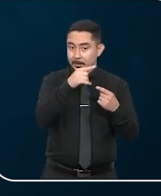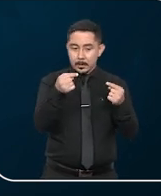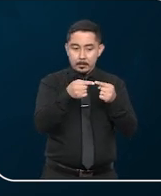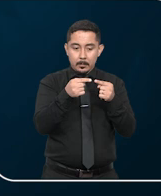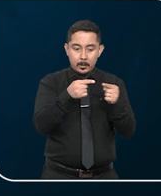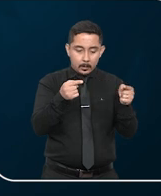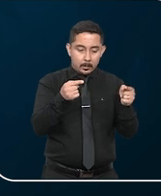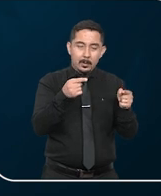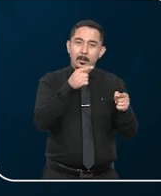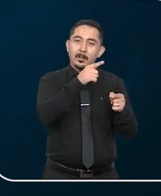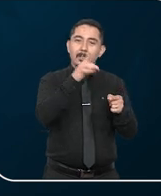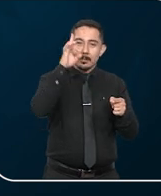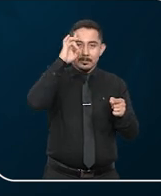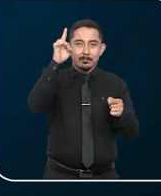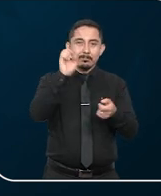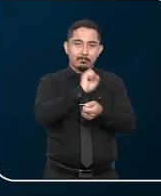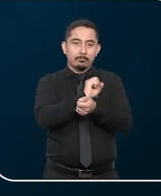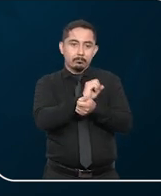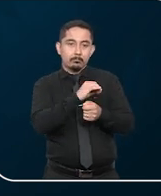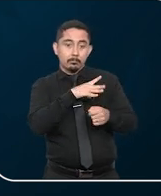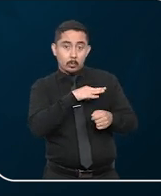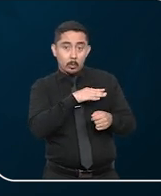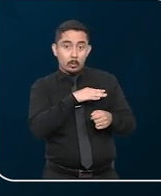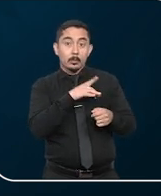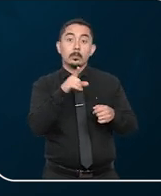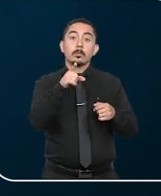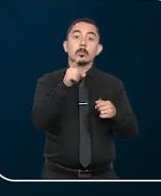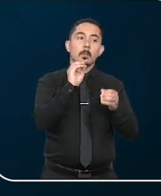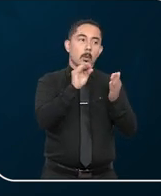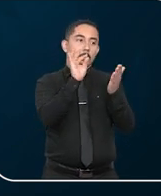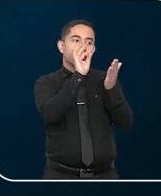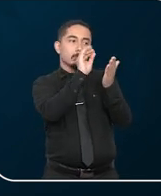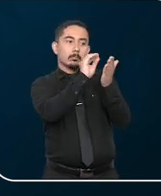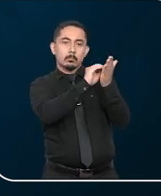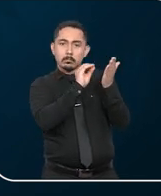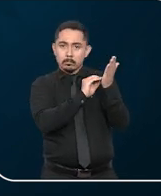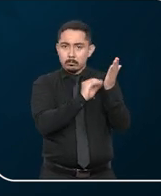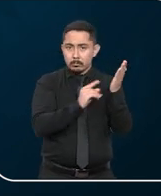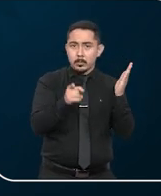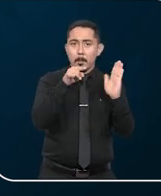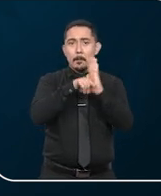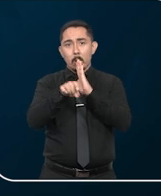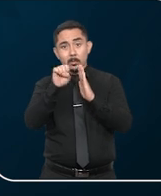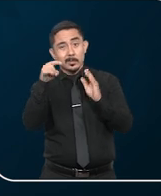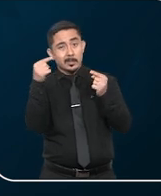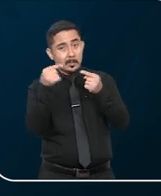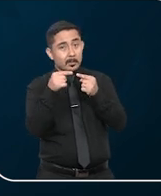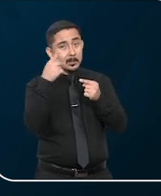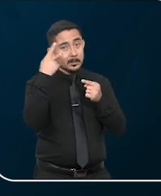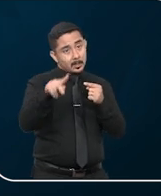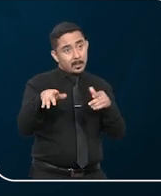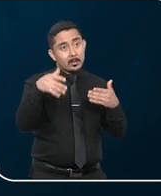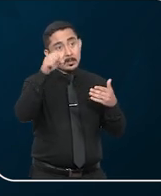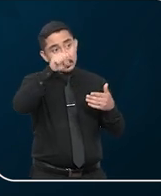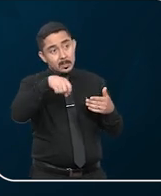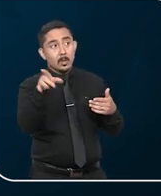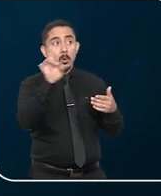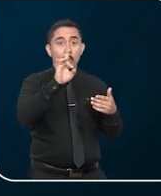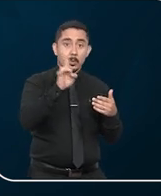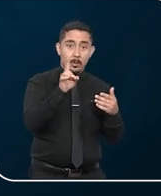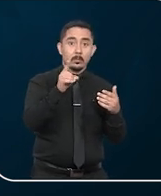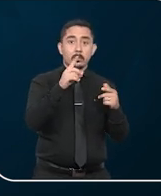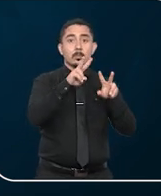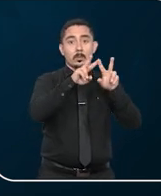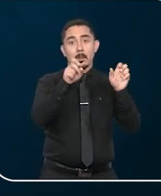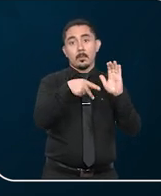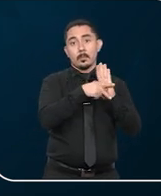quando for plantão, o advogado vai preencher os dados e o sistema faz perguntas para esclarecer se o caso se enquadra ou não nas matérias